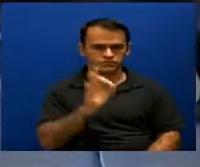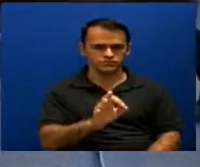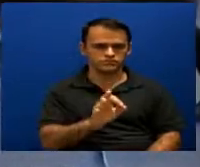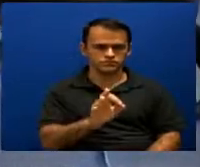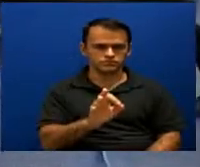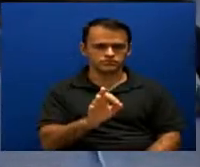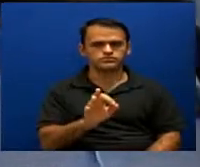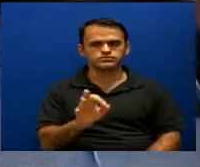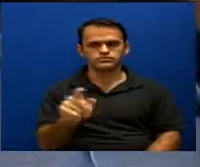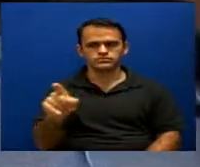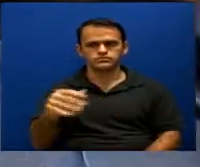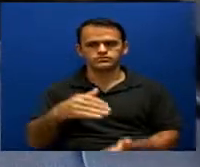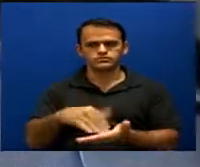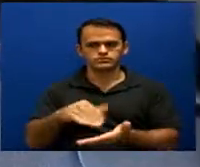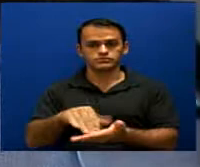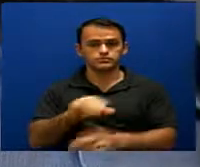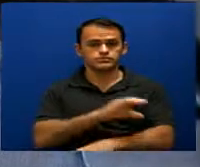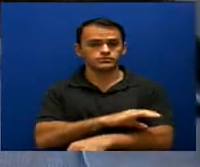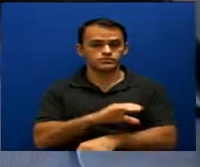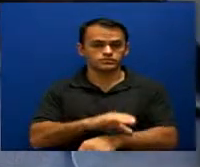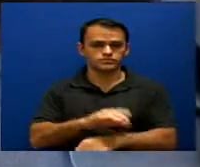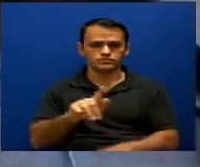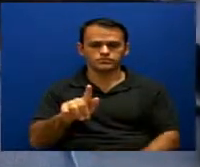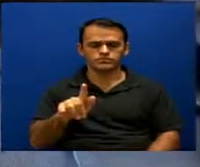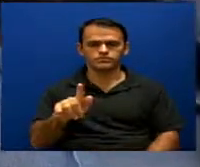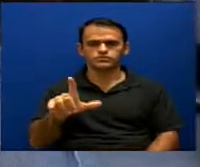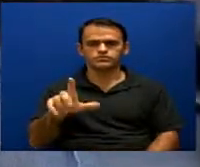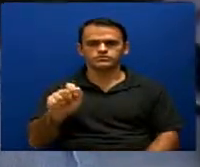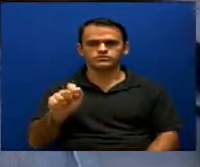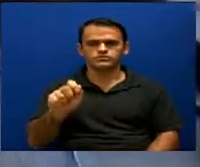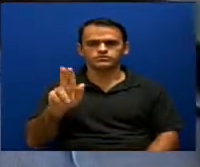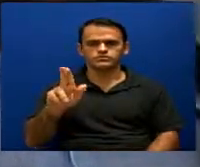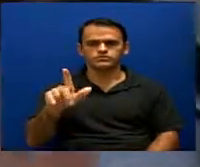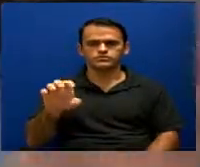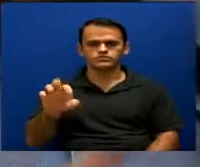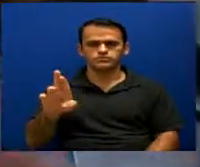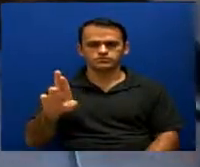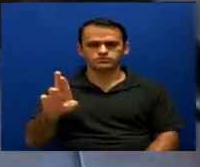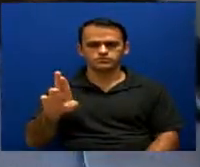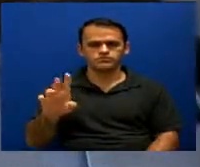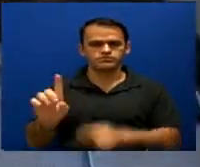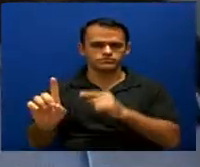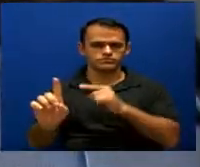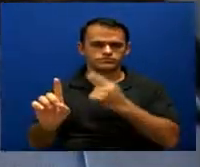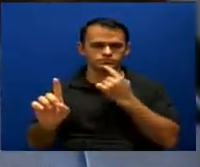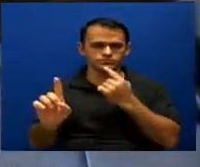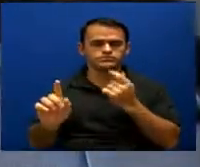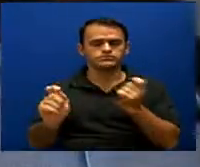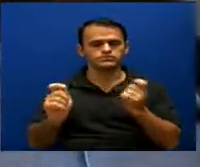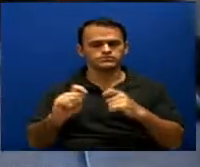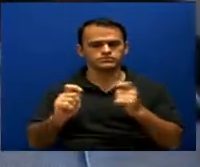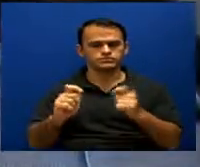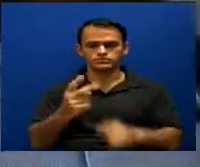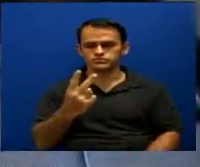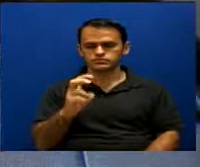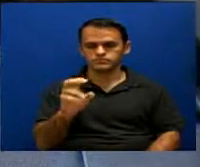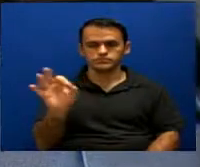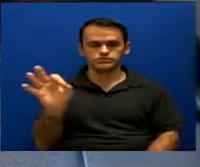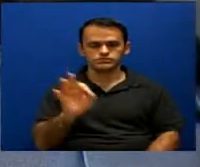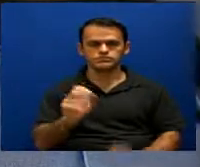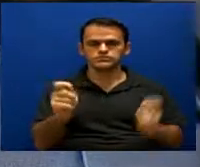apontado pelo secretário de Cultura na época, Glauber Piva, falou, Hudson, não, Hudson em comissão, dá para fazer com esse mesmo